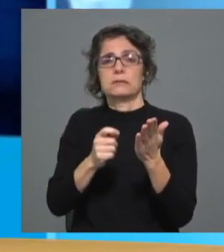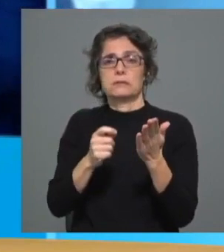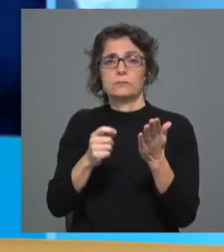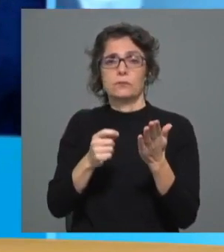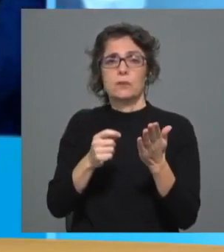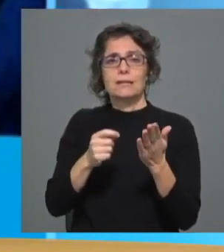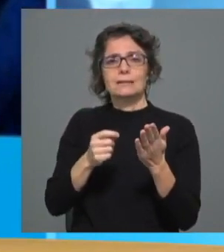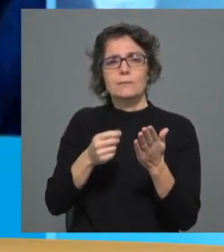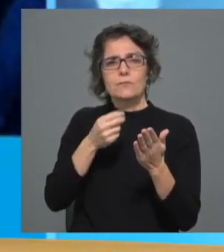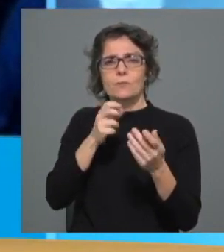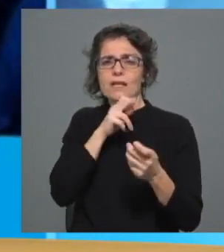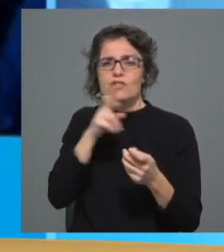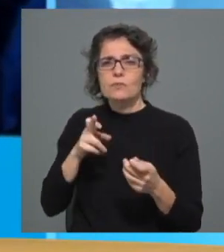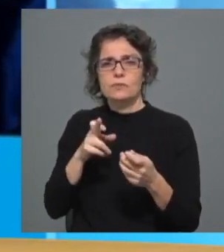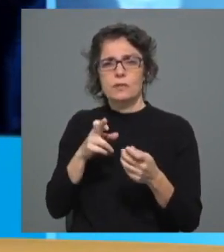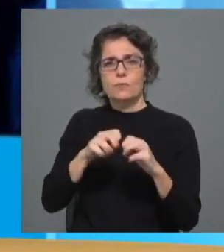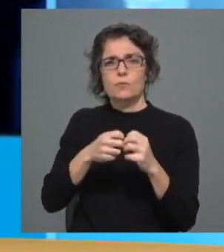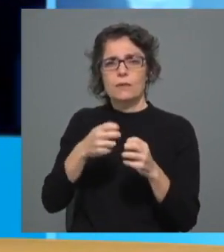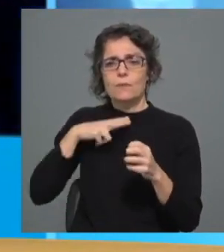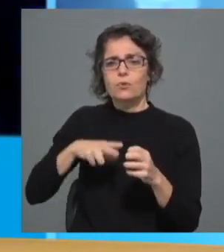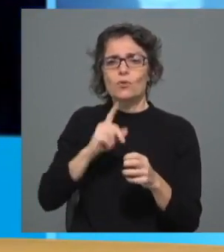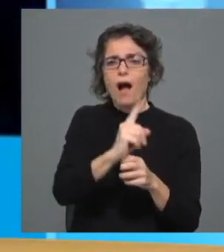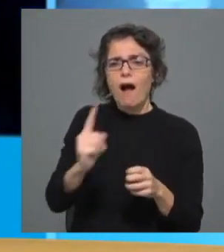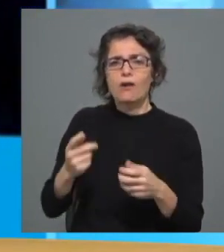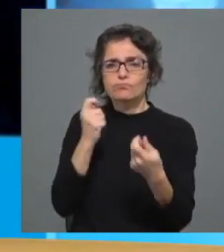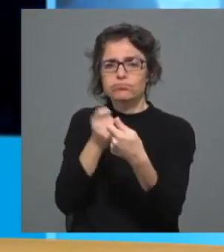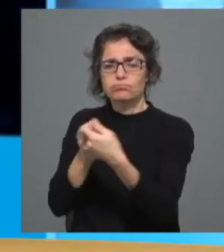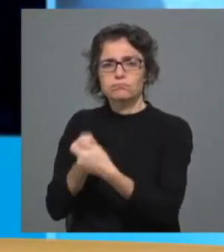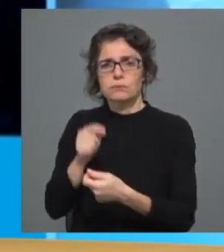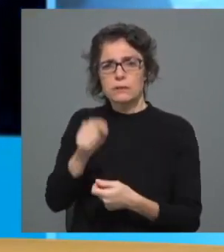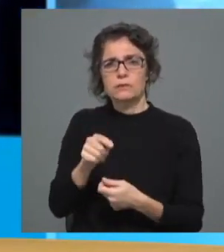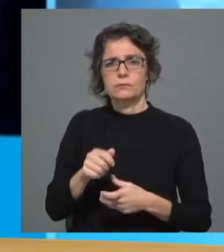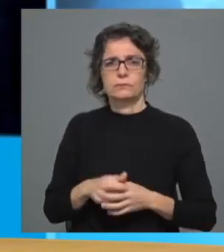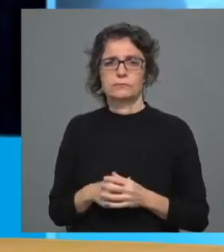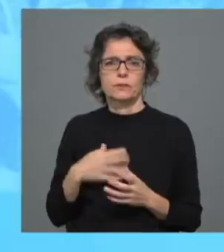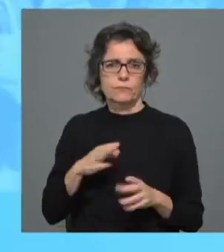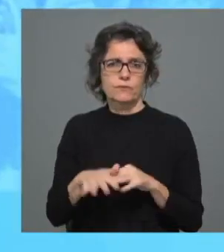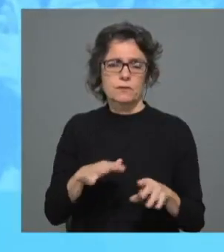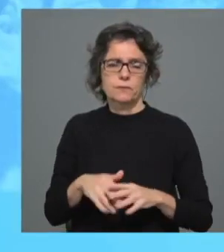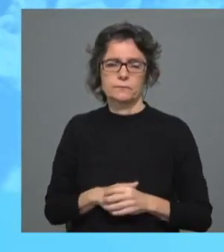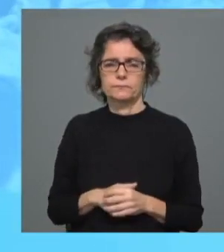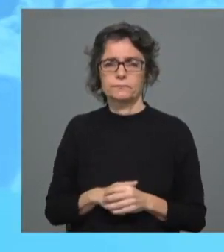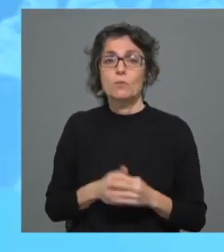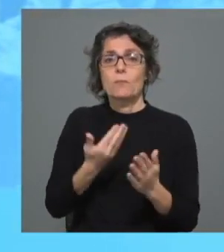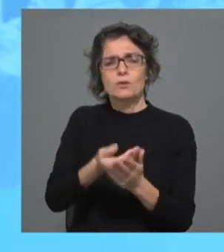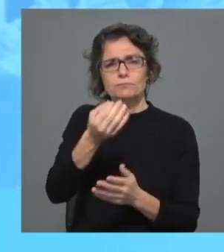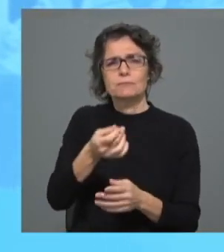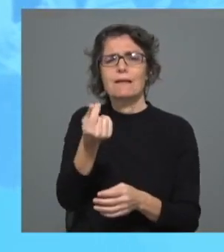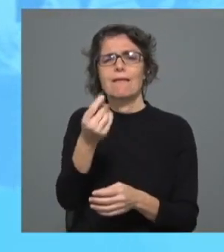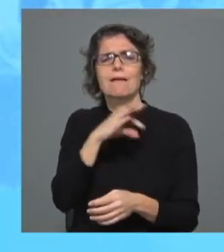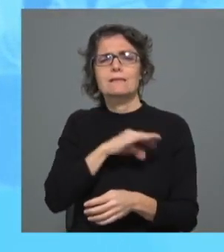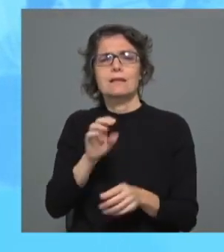mas queremos que eles sejam concretizados nesta realidade. Em propostas concretas, por exemplo, a respeito do salário,